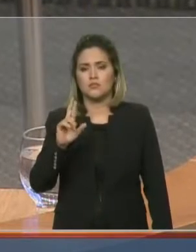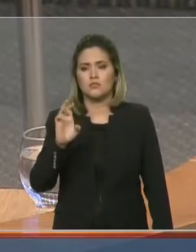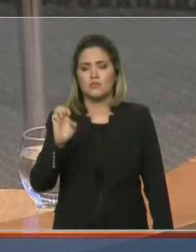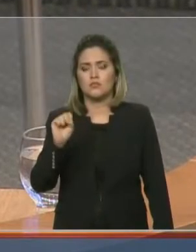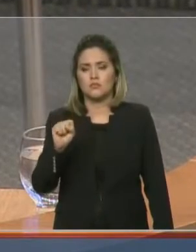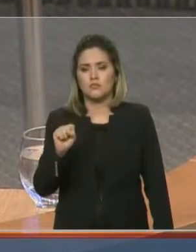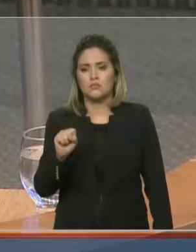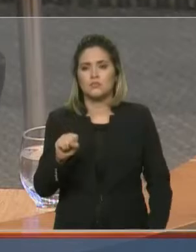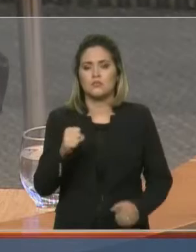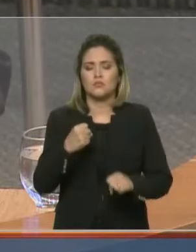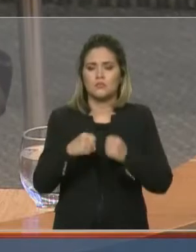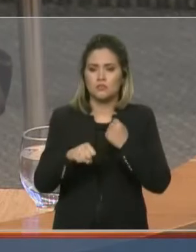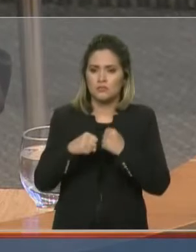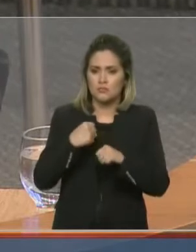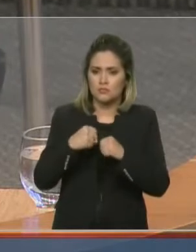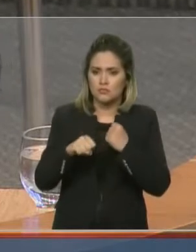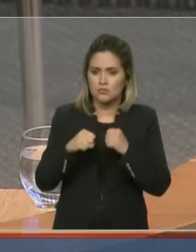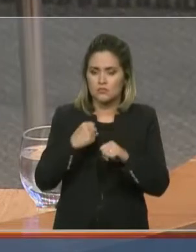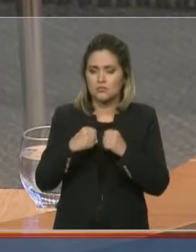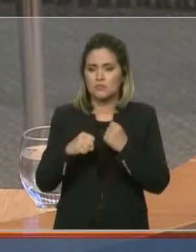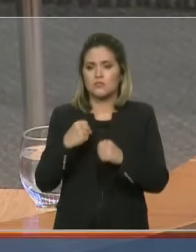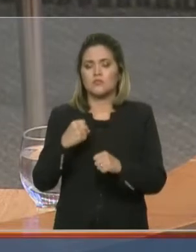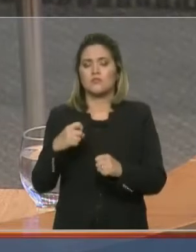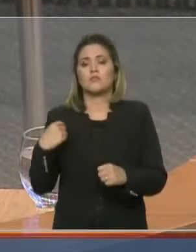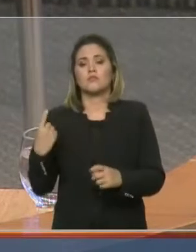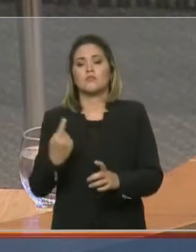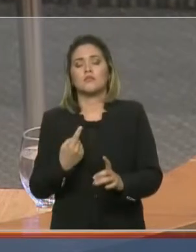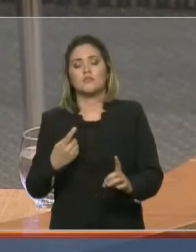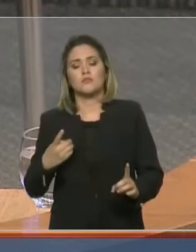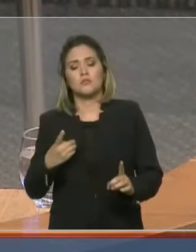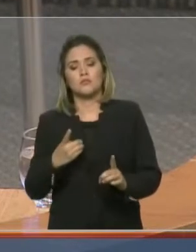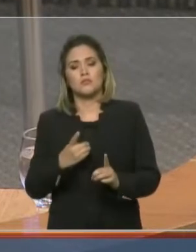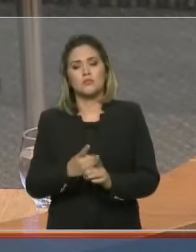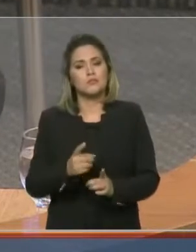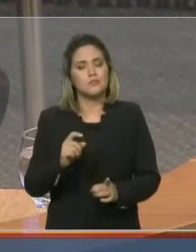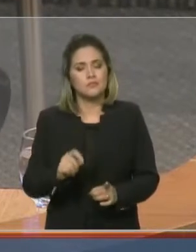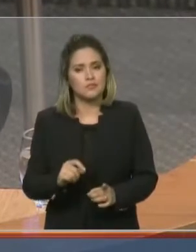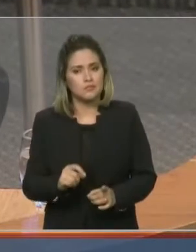sobretudo, nós vamos encontrar que esta visão bíblica